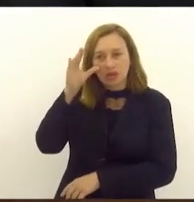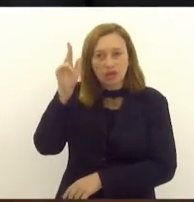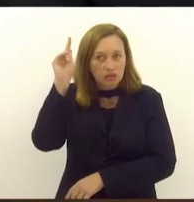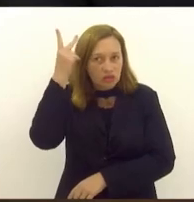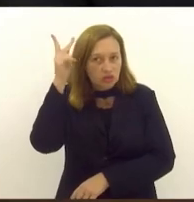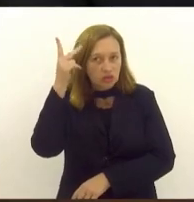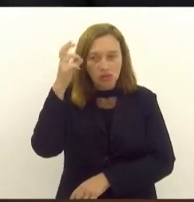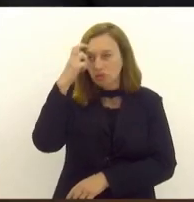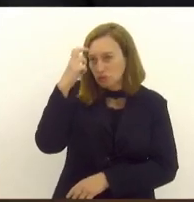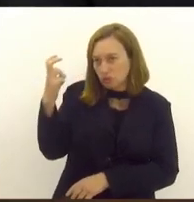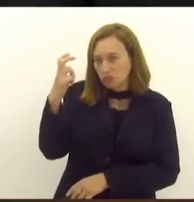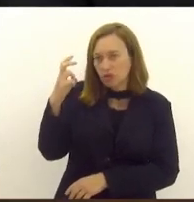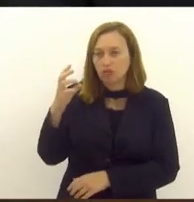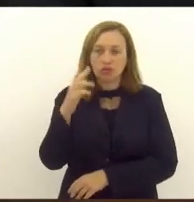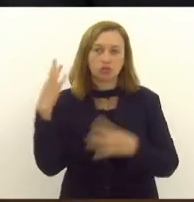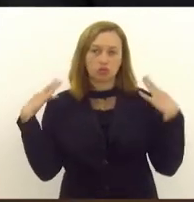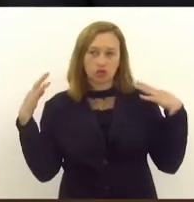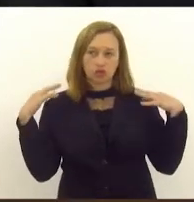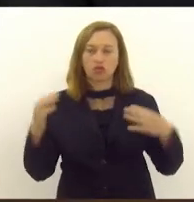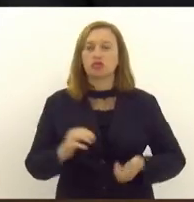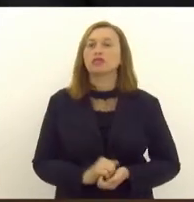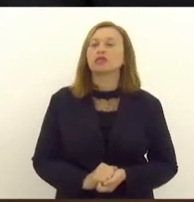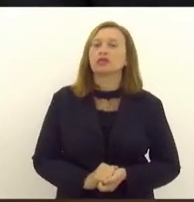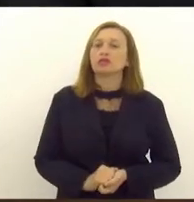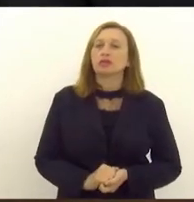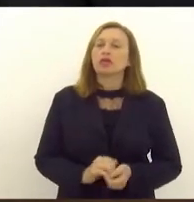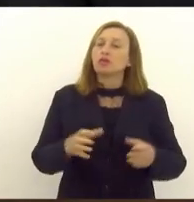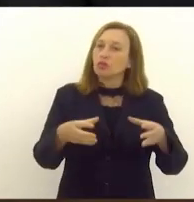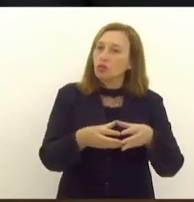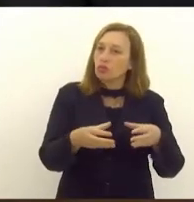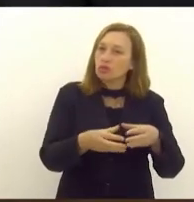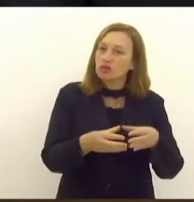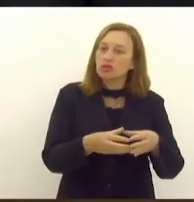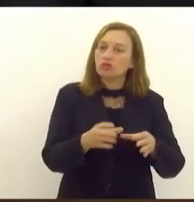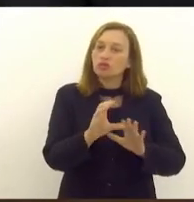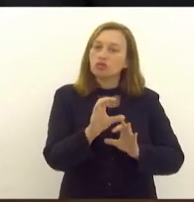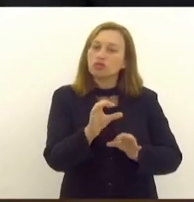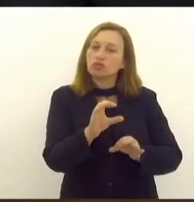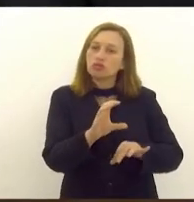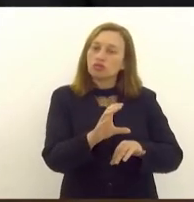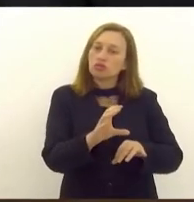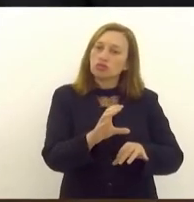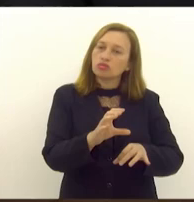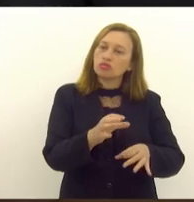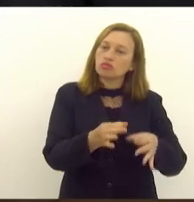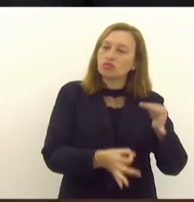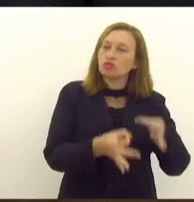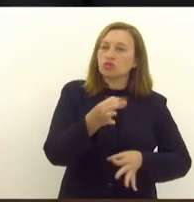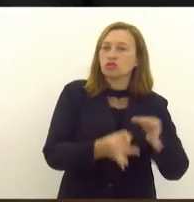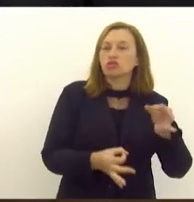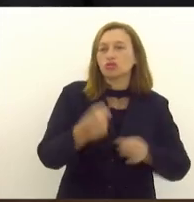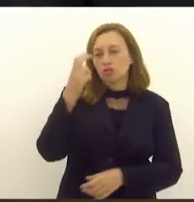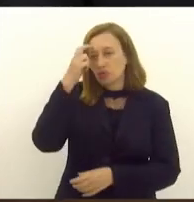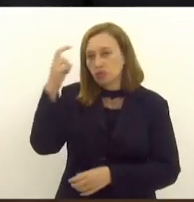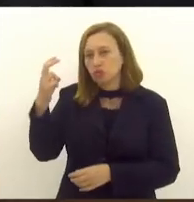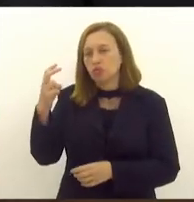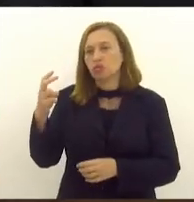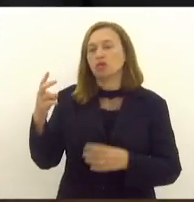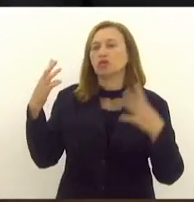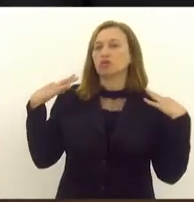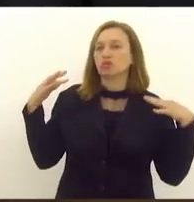cultural e turismo entendendo de parecer das comissões de Constituição de Justiça de cultura e turismo